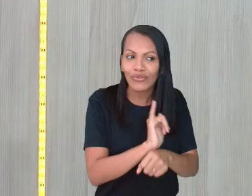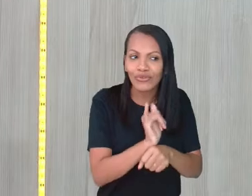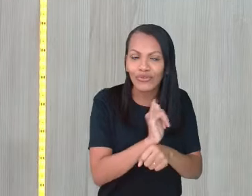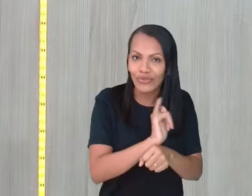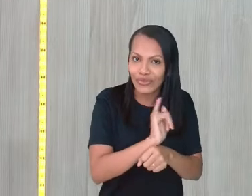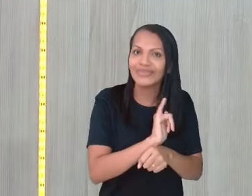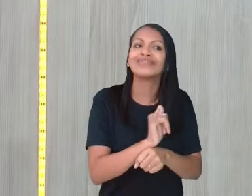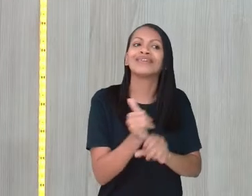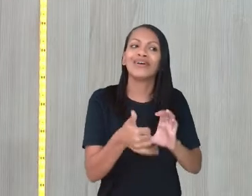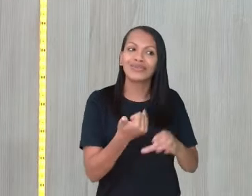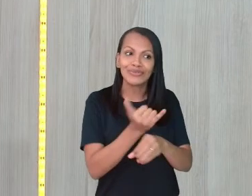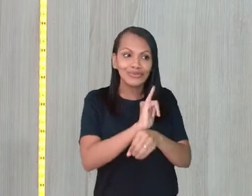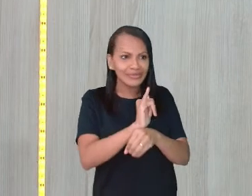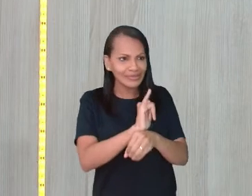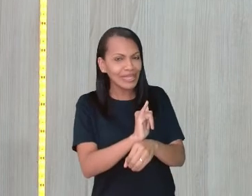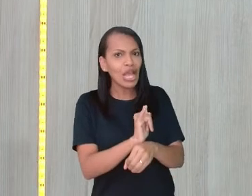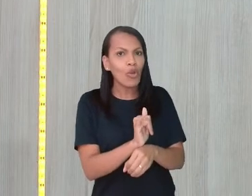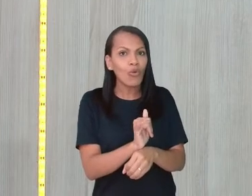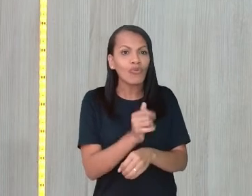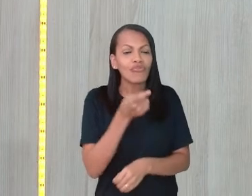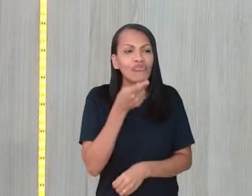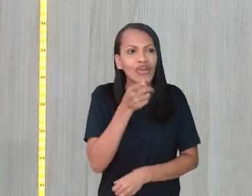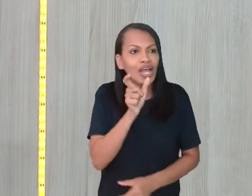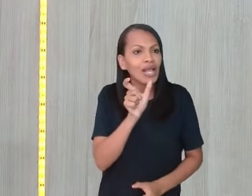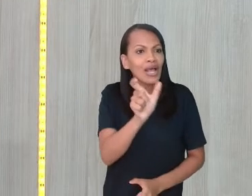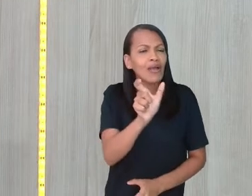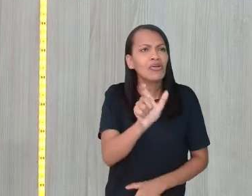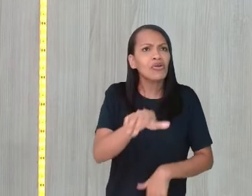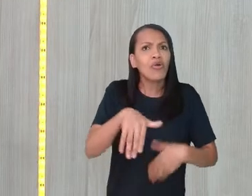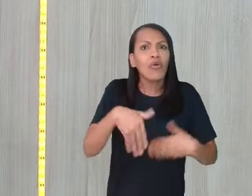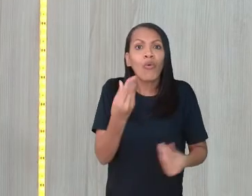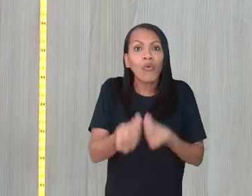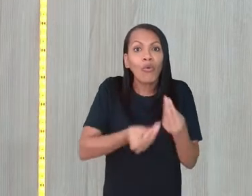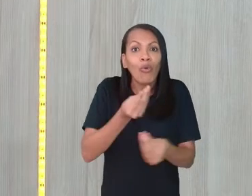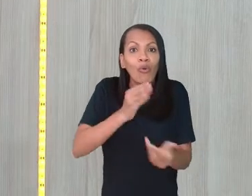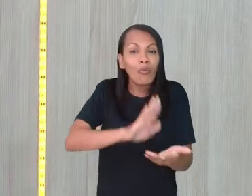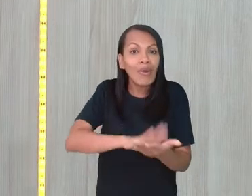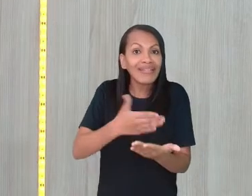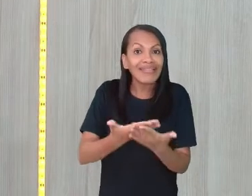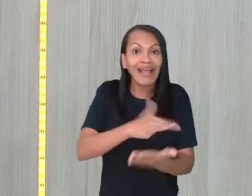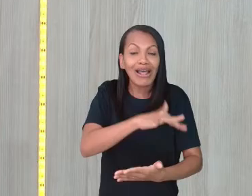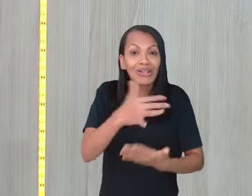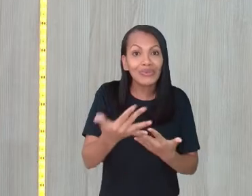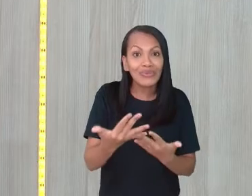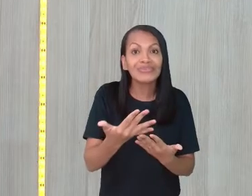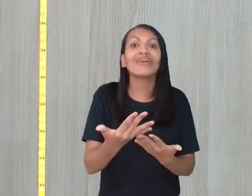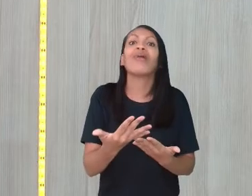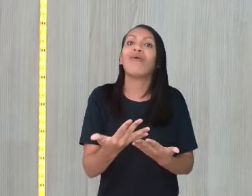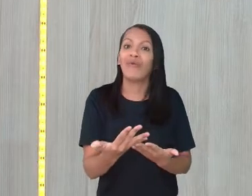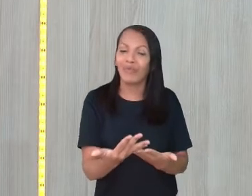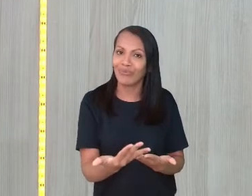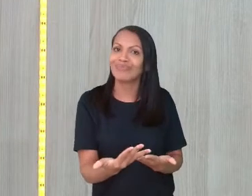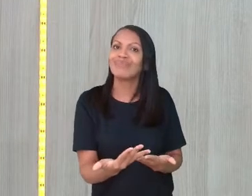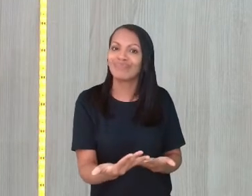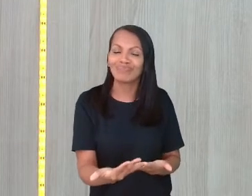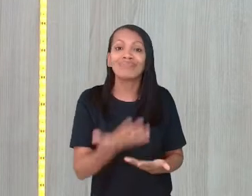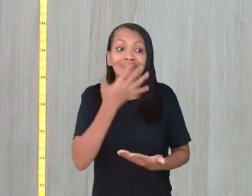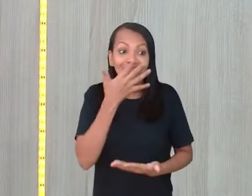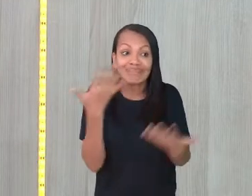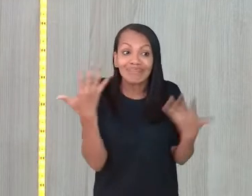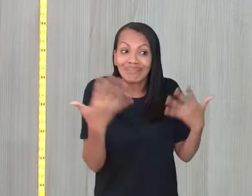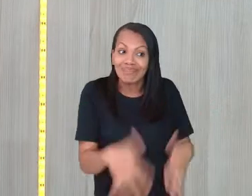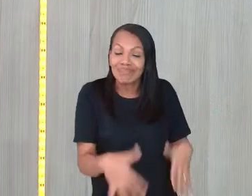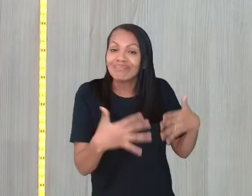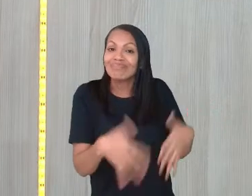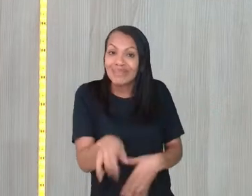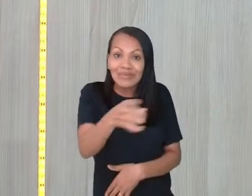YouTube, professor, se eu falei tal palavra, como foi que ela traduziu quando eu falei tal palavra? Então, isso aí é algo